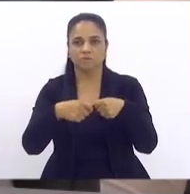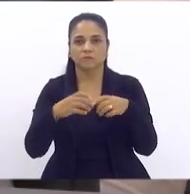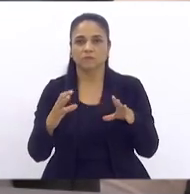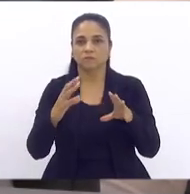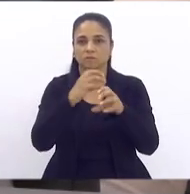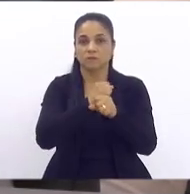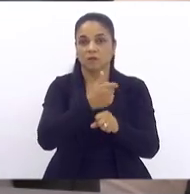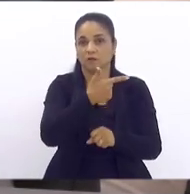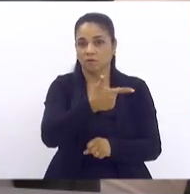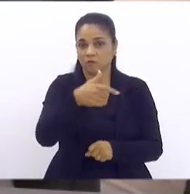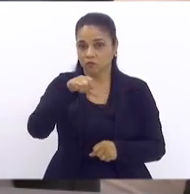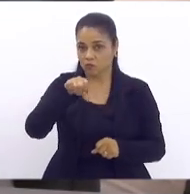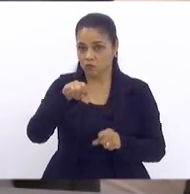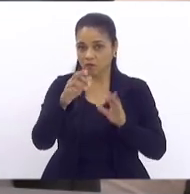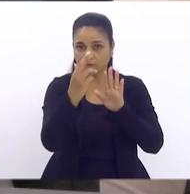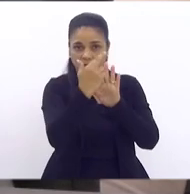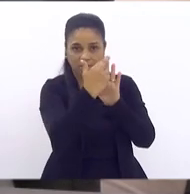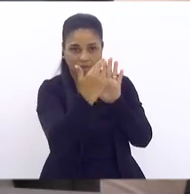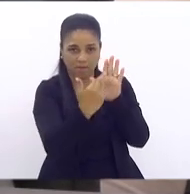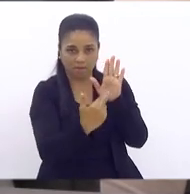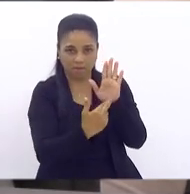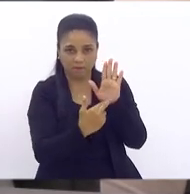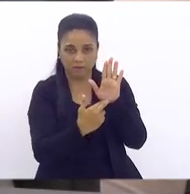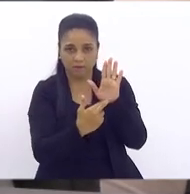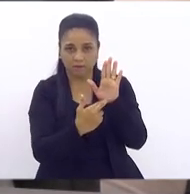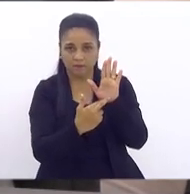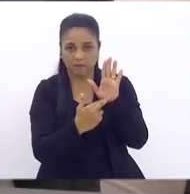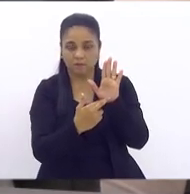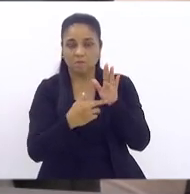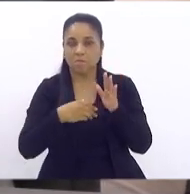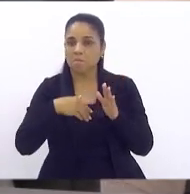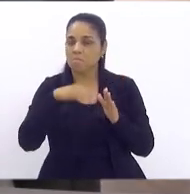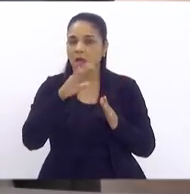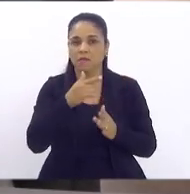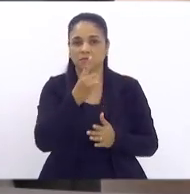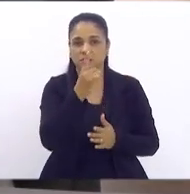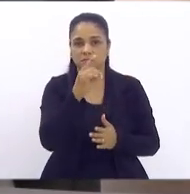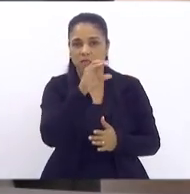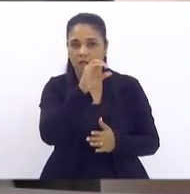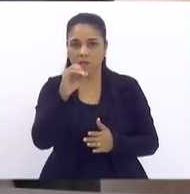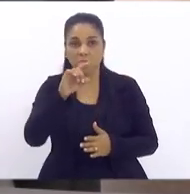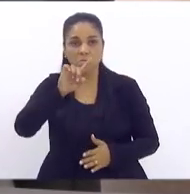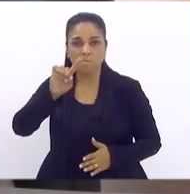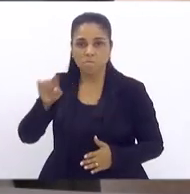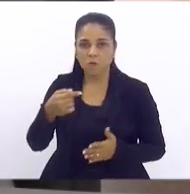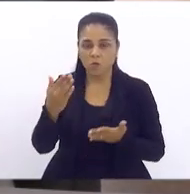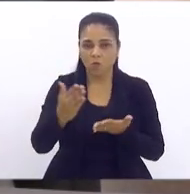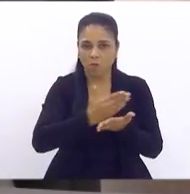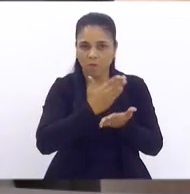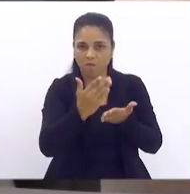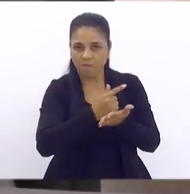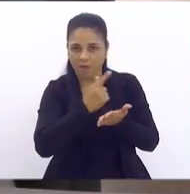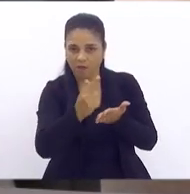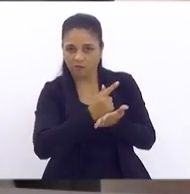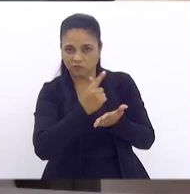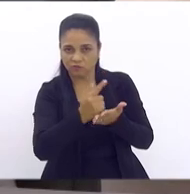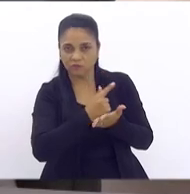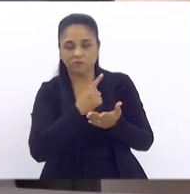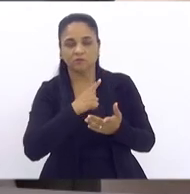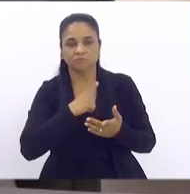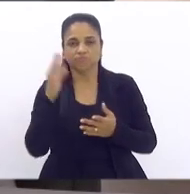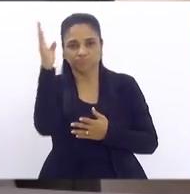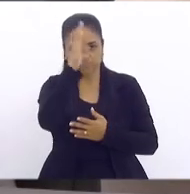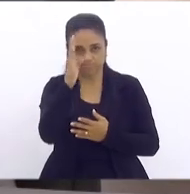de 29 normas, que somam mais de 100 mil páginas e têm caráter nacional. Cada